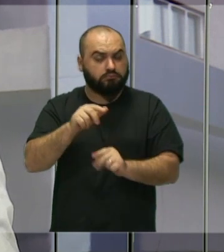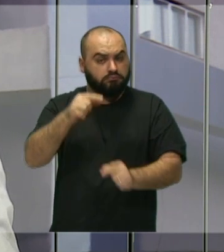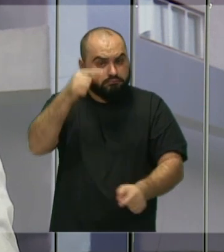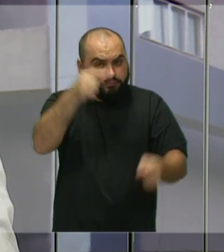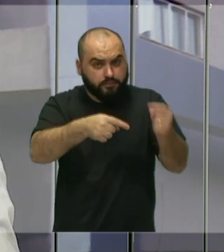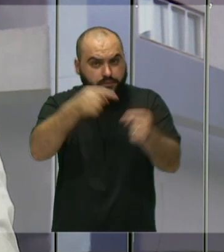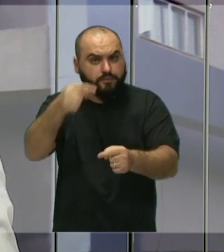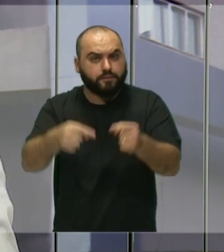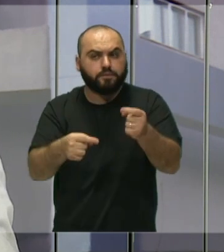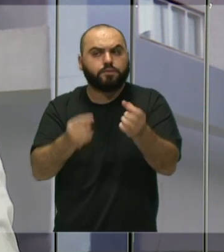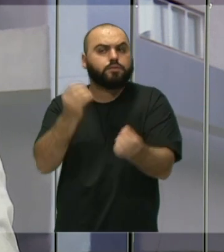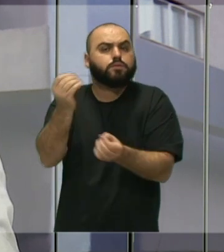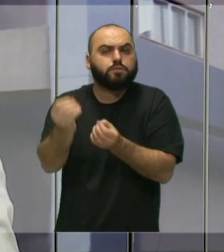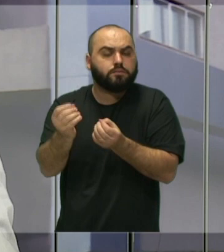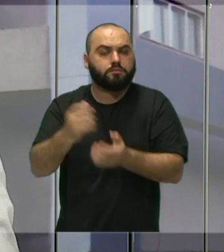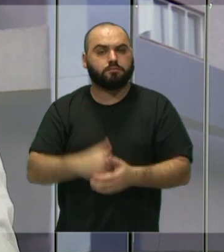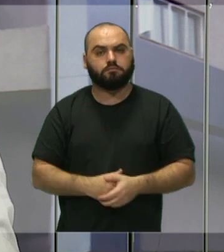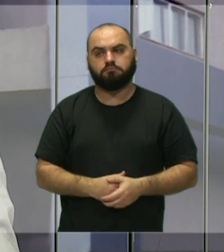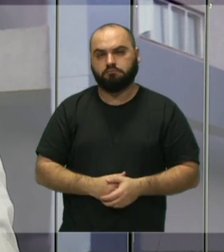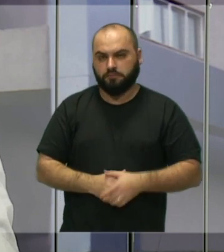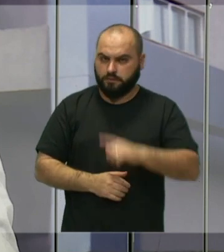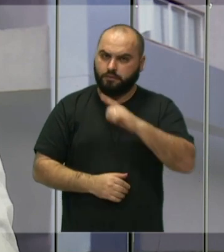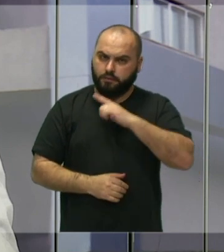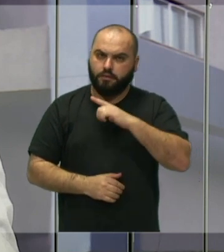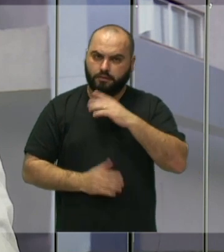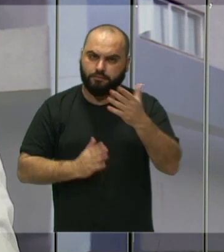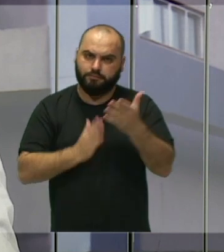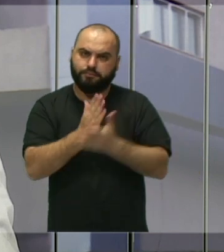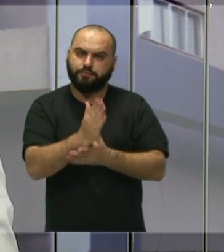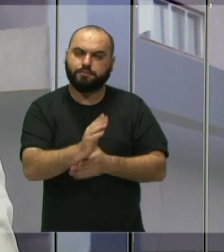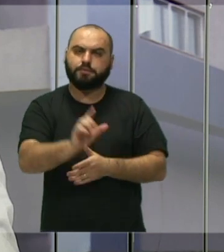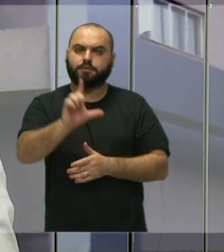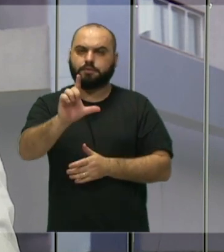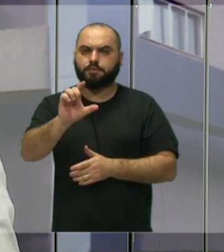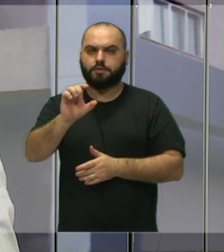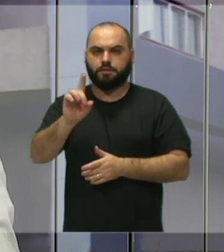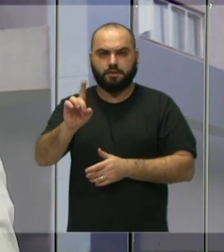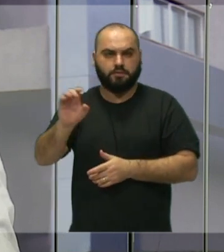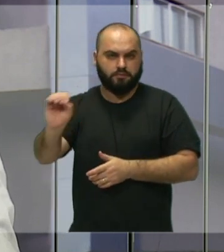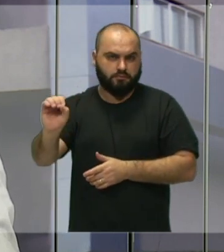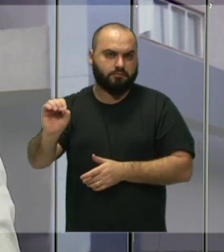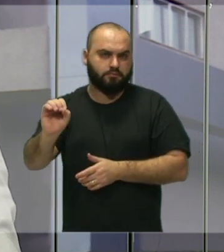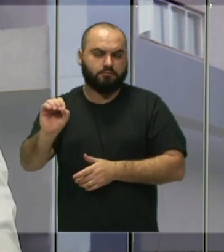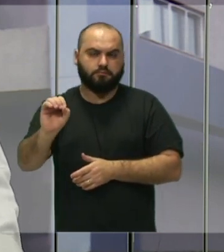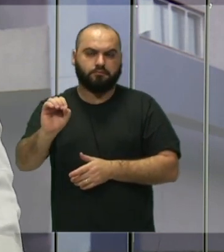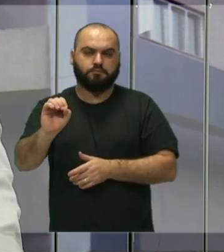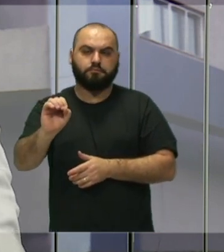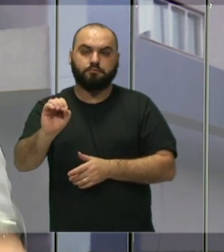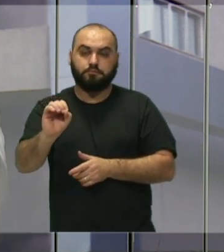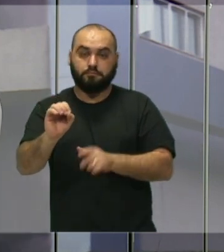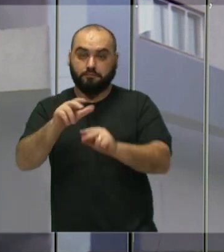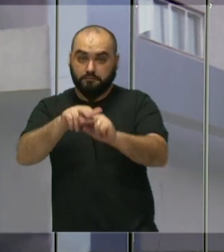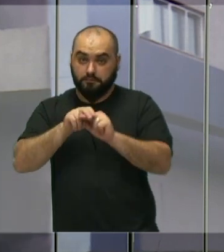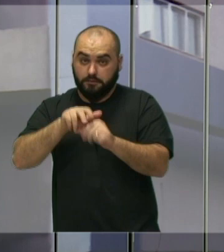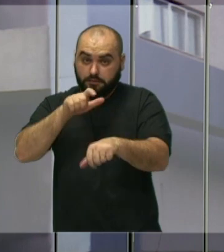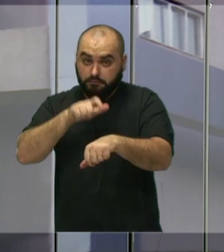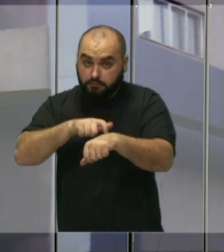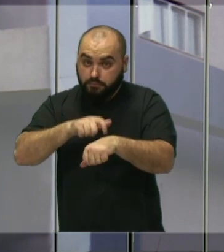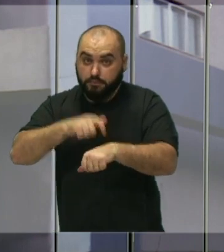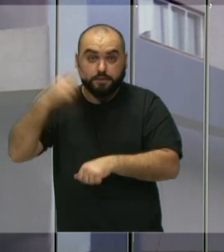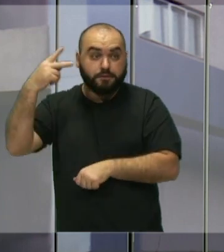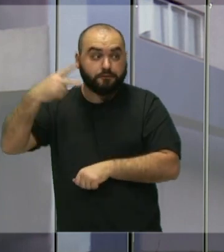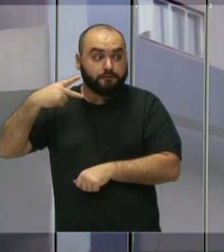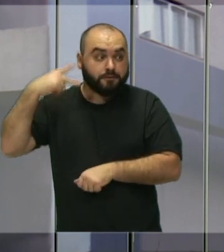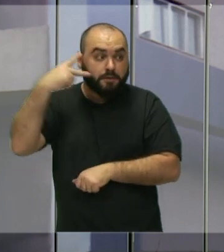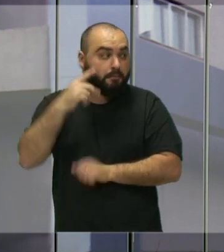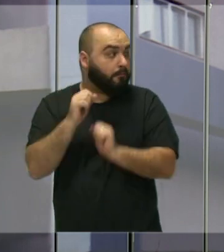em que momento? Quando nós temos aí a aprovação da lei orçamentária, LDO, enfim. Esse é o momento que o vereador,